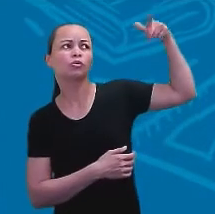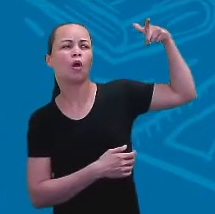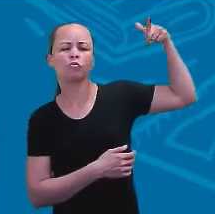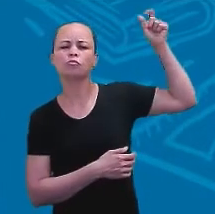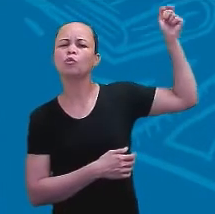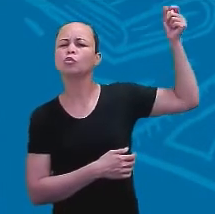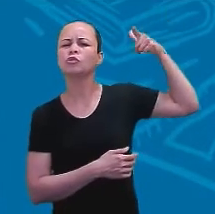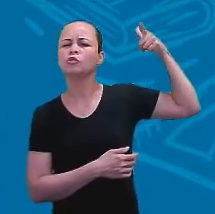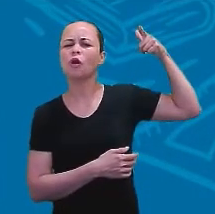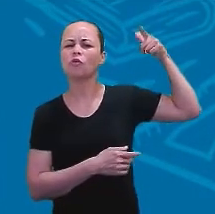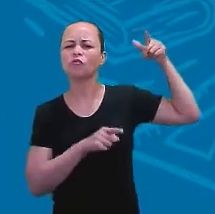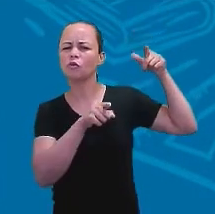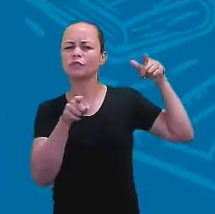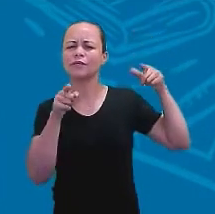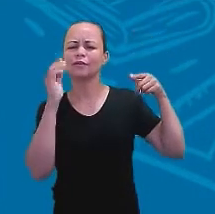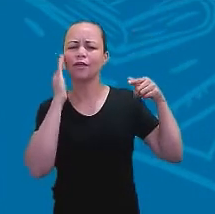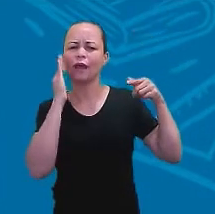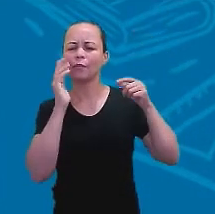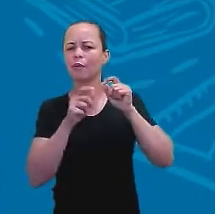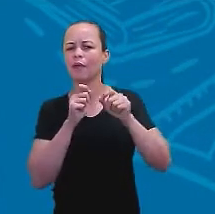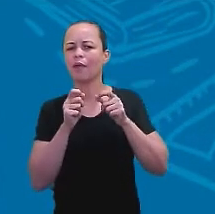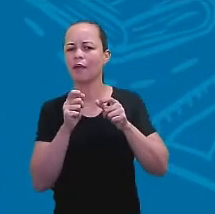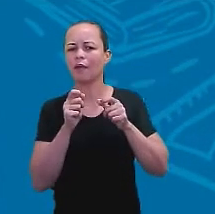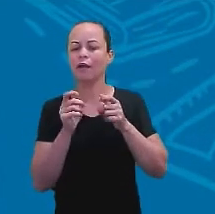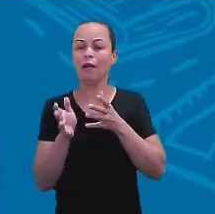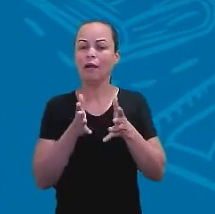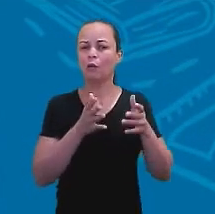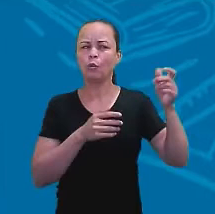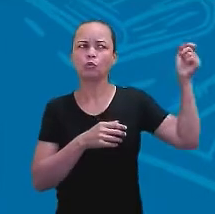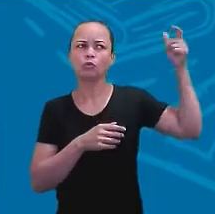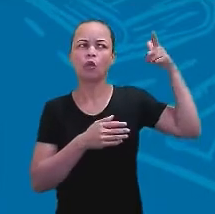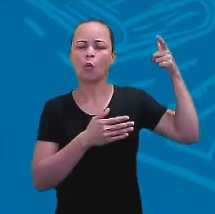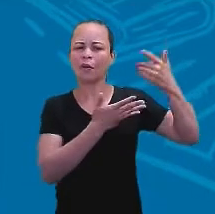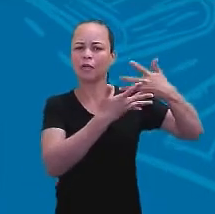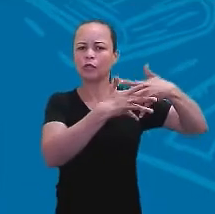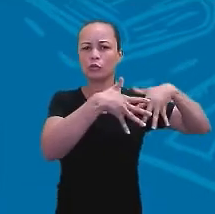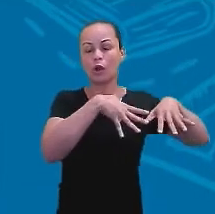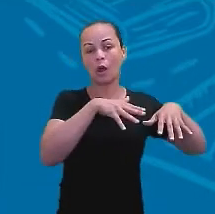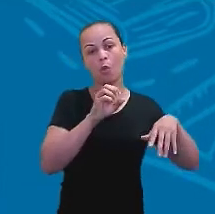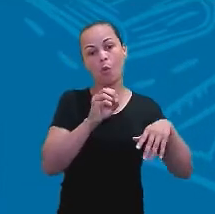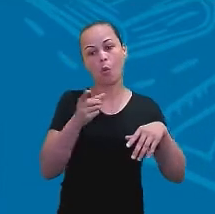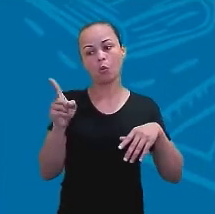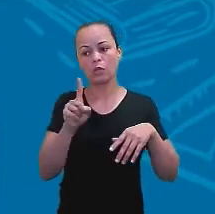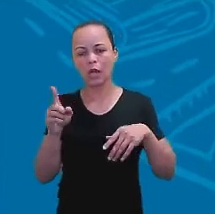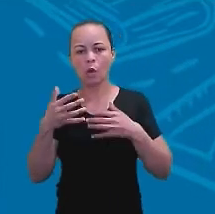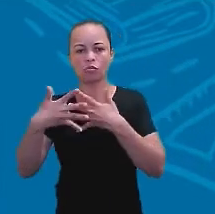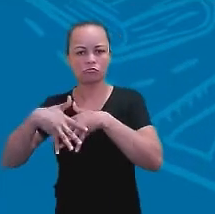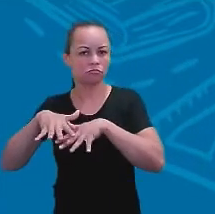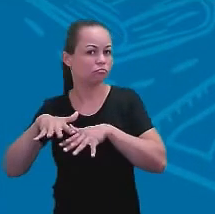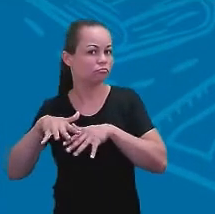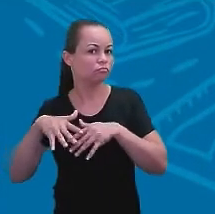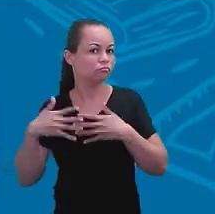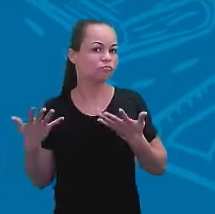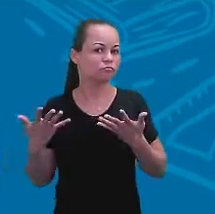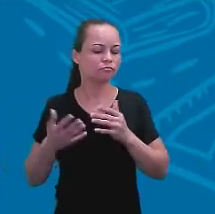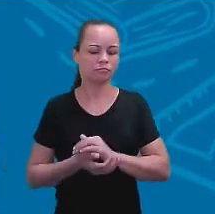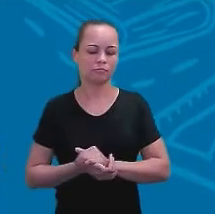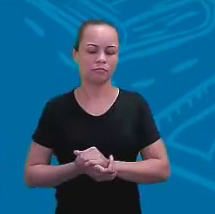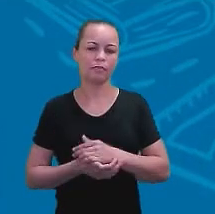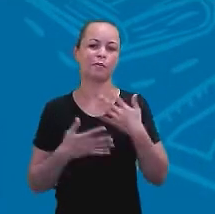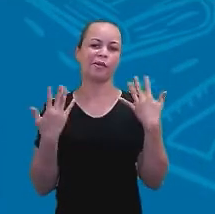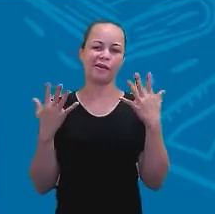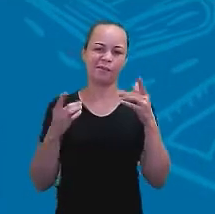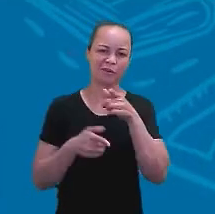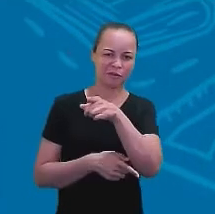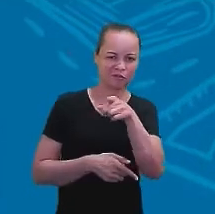o Sol seria uma fonte de luz natural ou artificial? Parabéns aí para aquele que